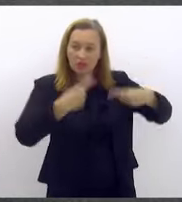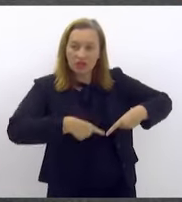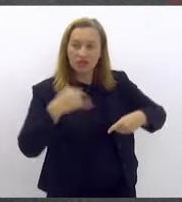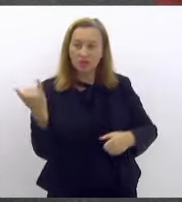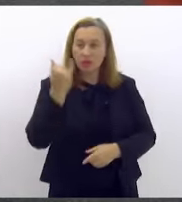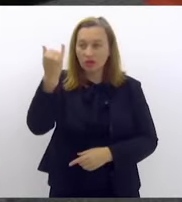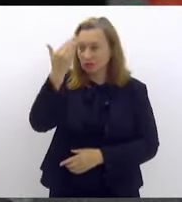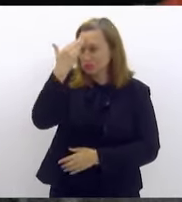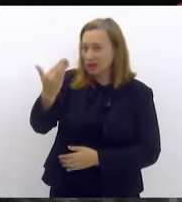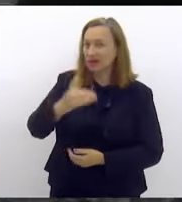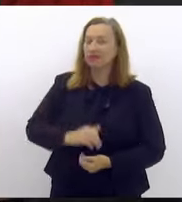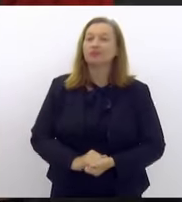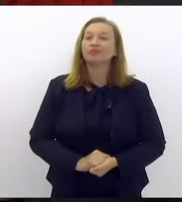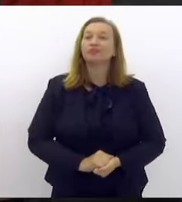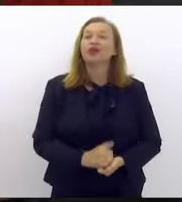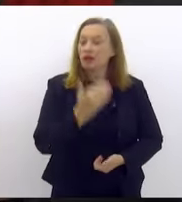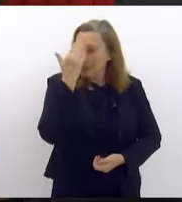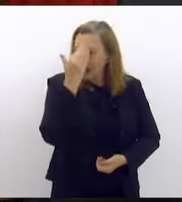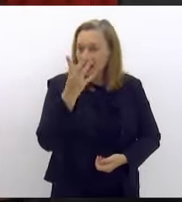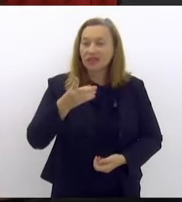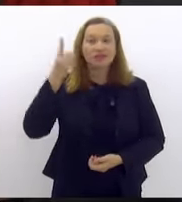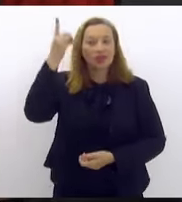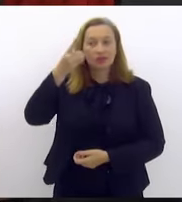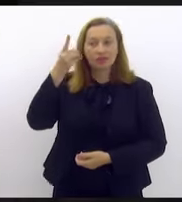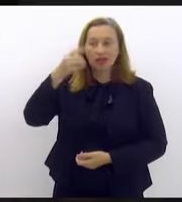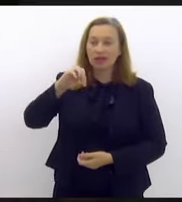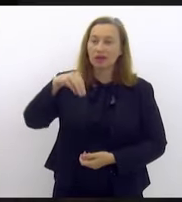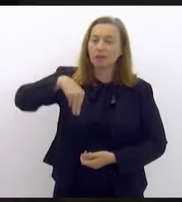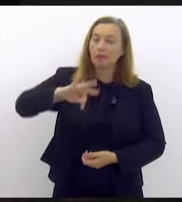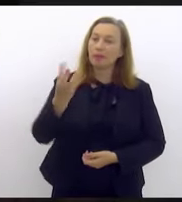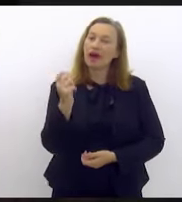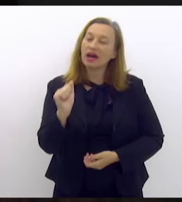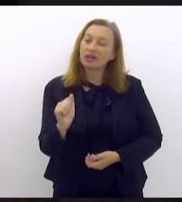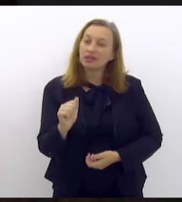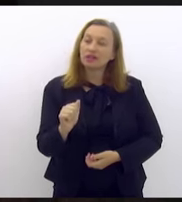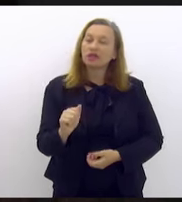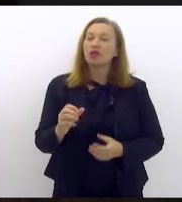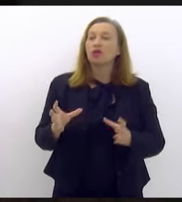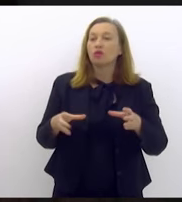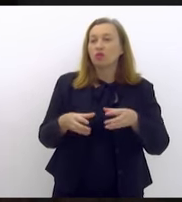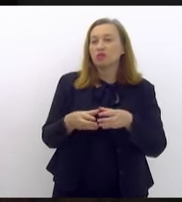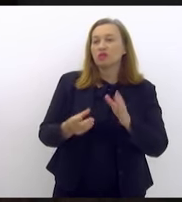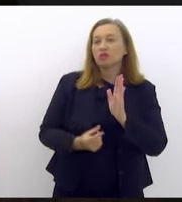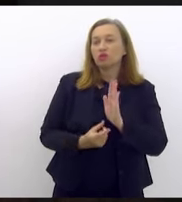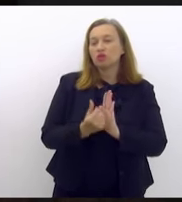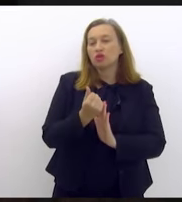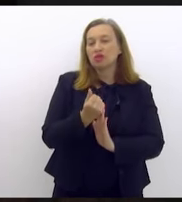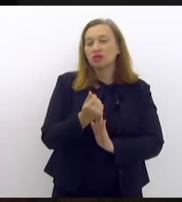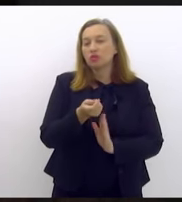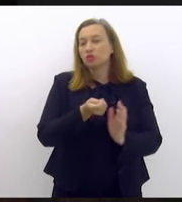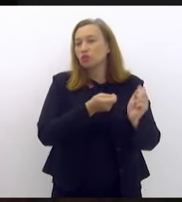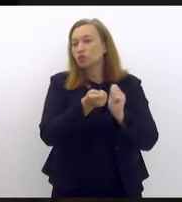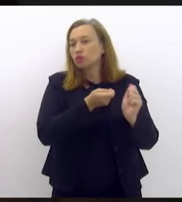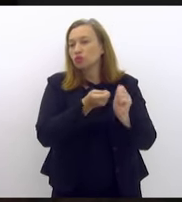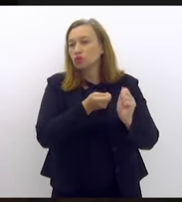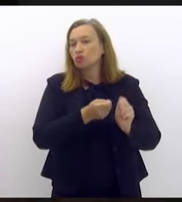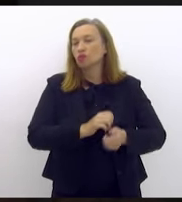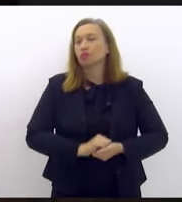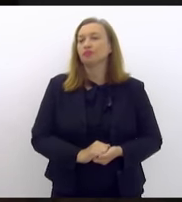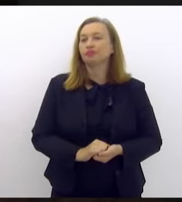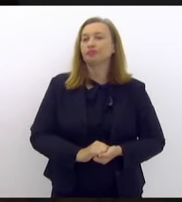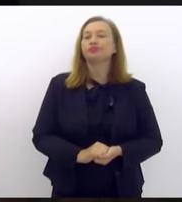Obrigado. Muito obrigado, deputada Marta Rocha. Pela Comissão de Orçamento, Finanças e